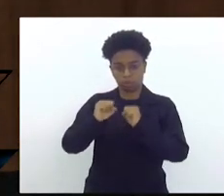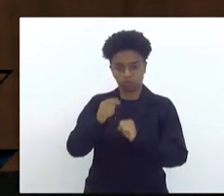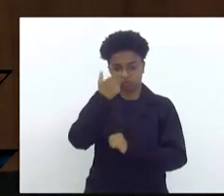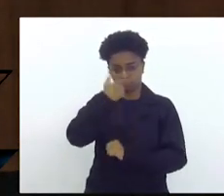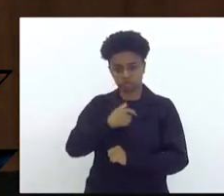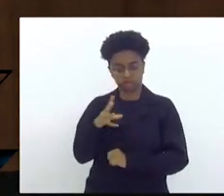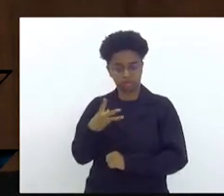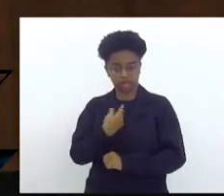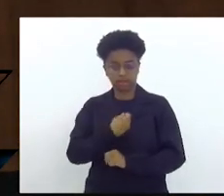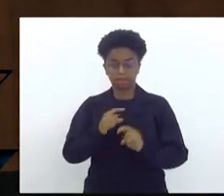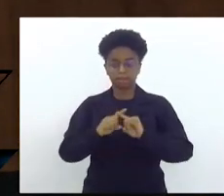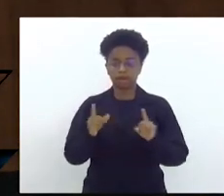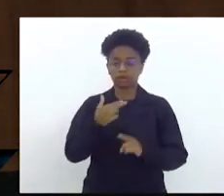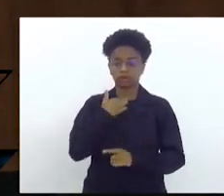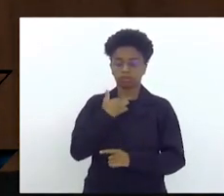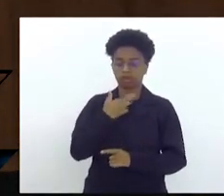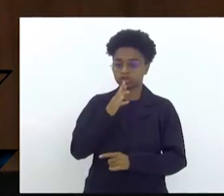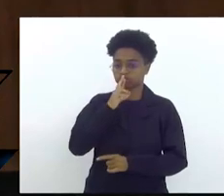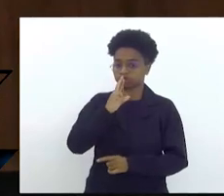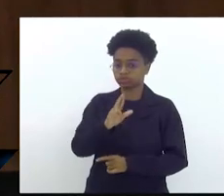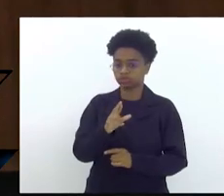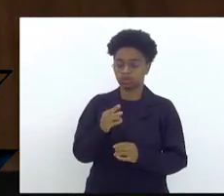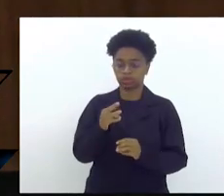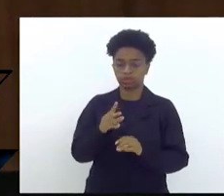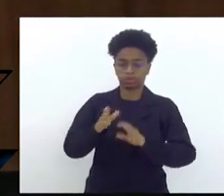pode responder pelos seus atos